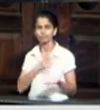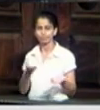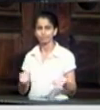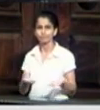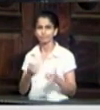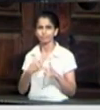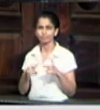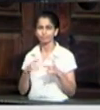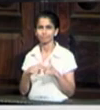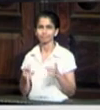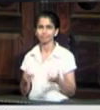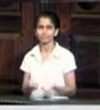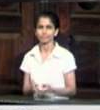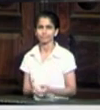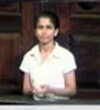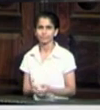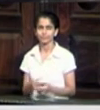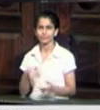muito,